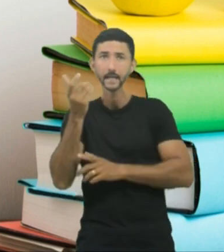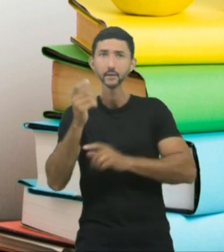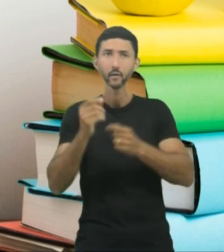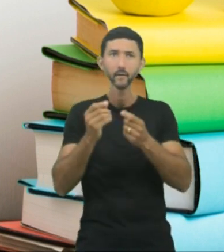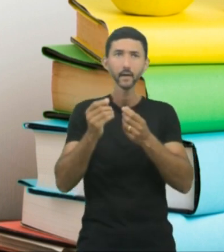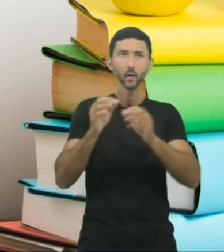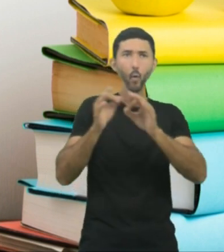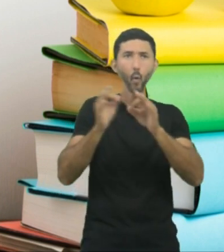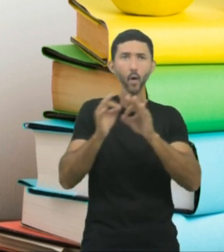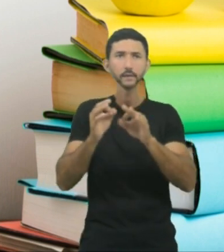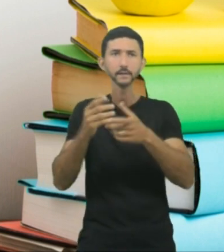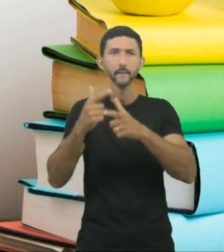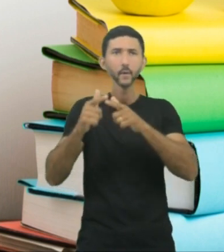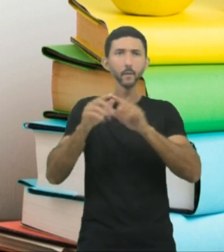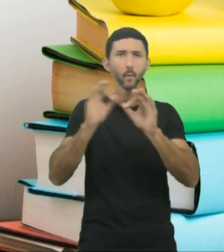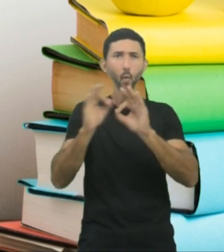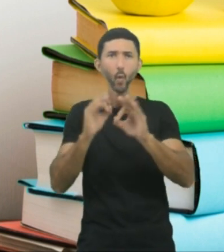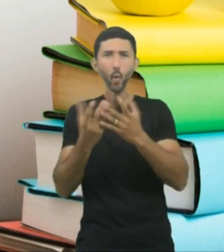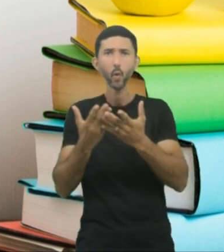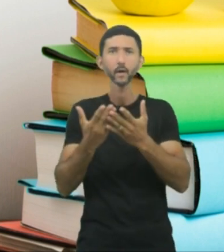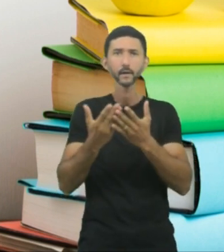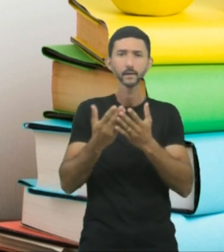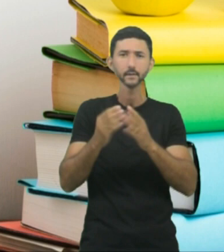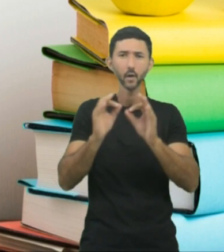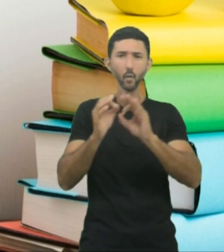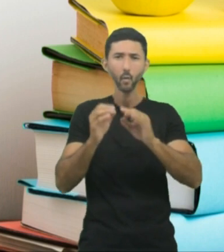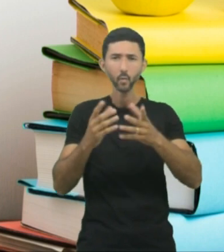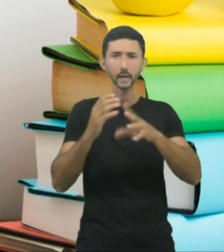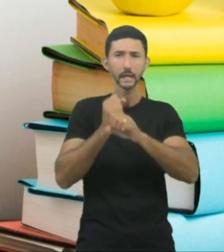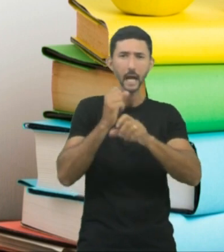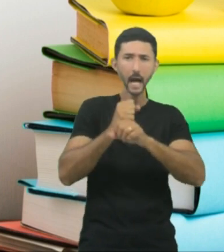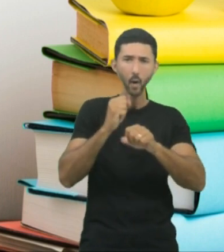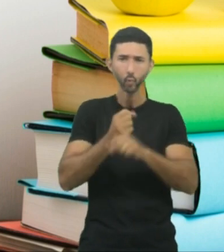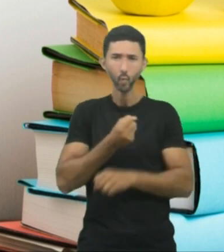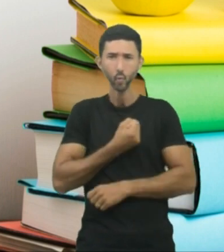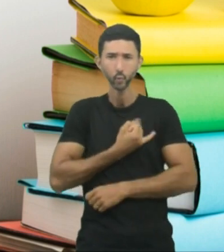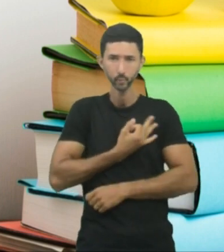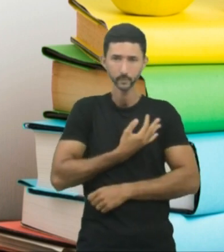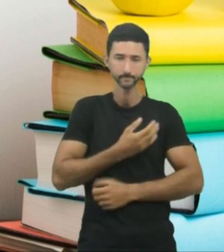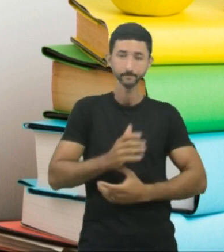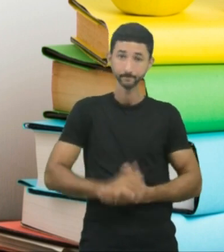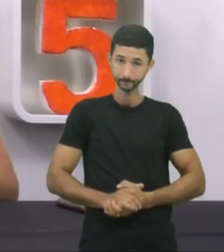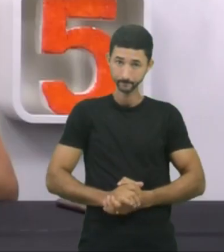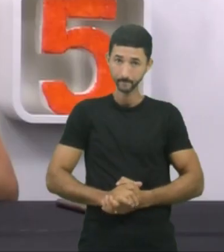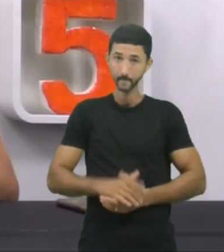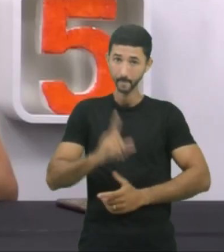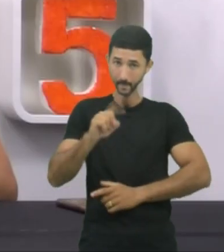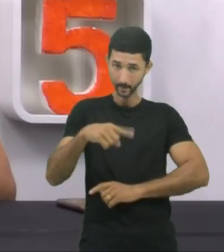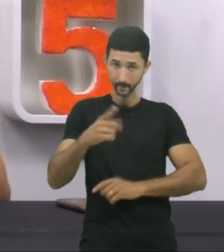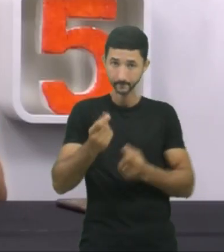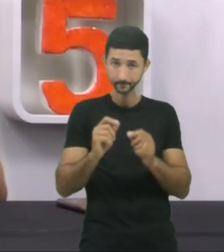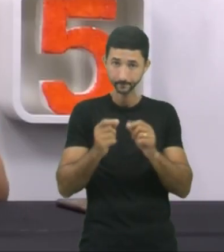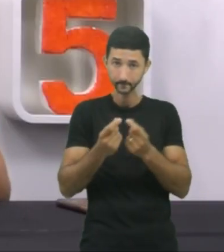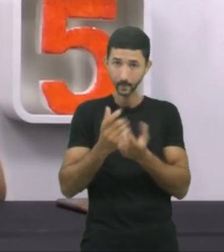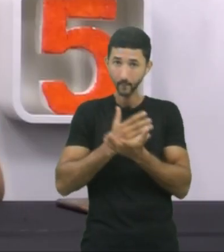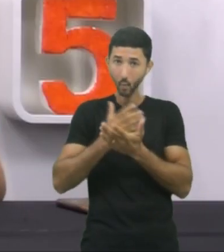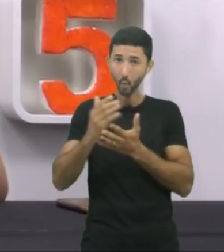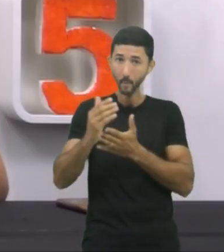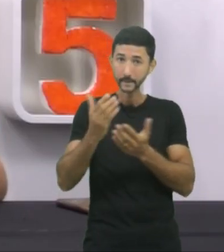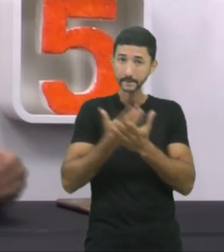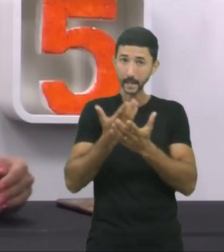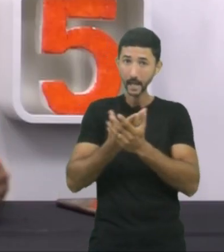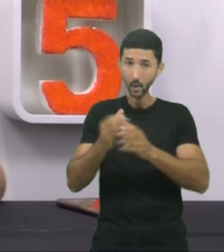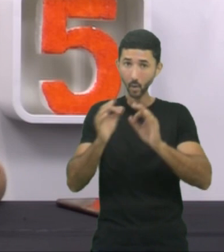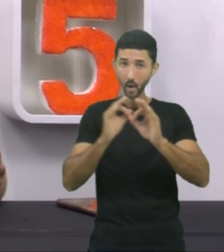resolver e elaborar problemas que envolvam operações com números inteiros. Então é isso mesmo. Vamos iniciar.